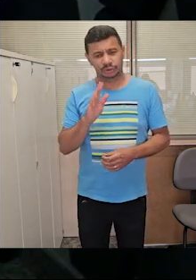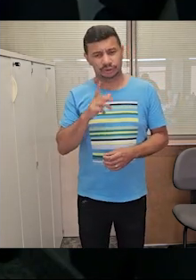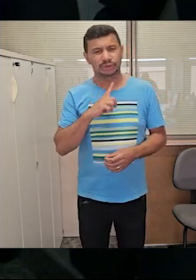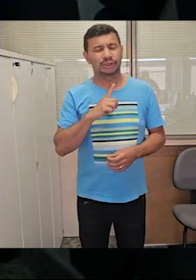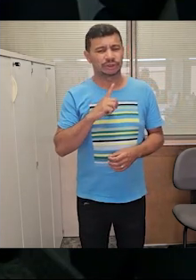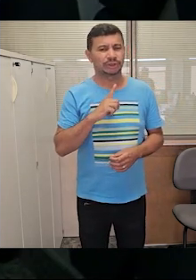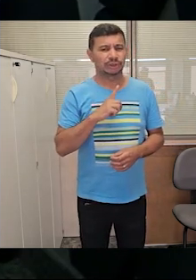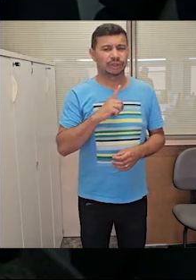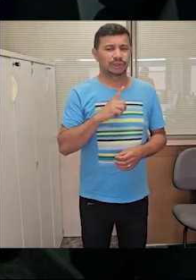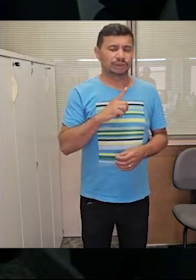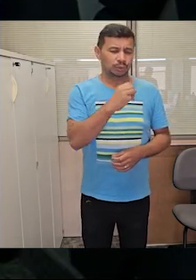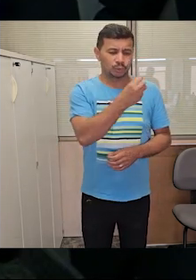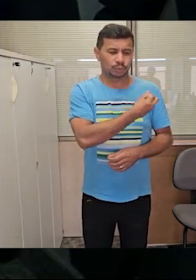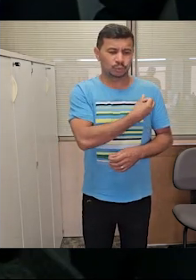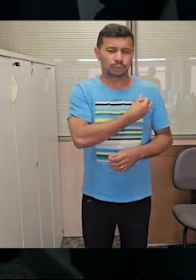institucional número 2,